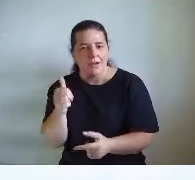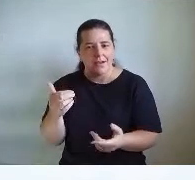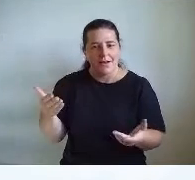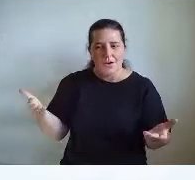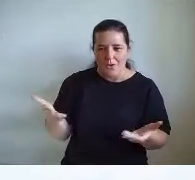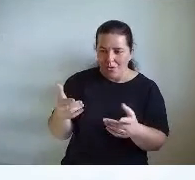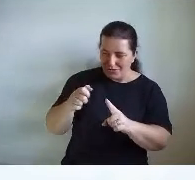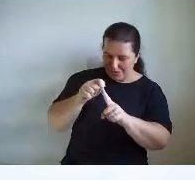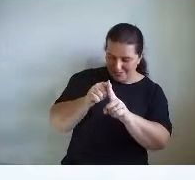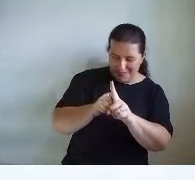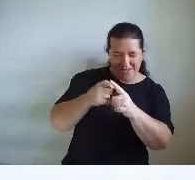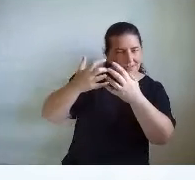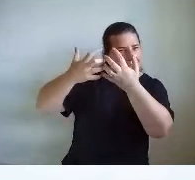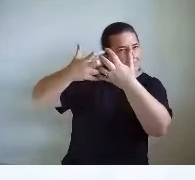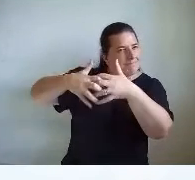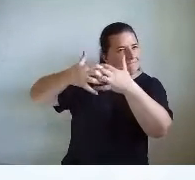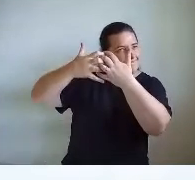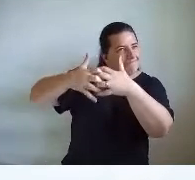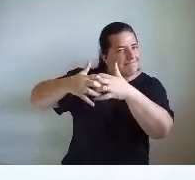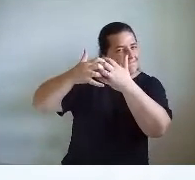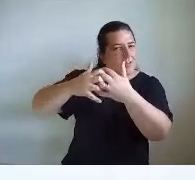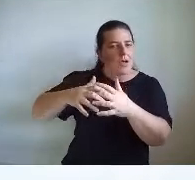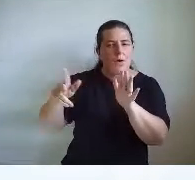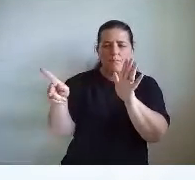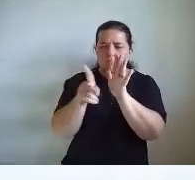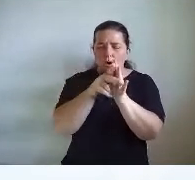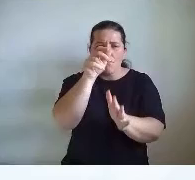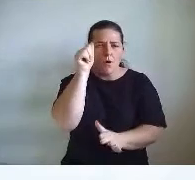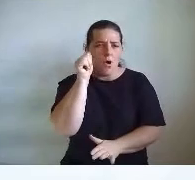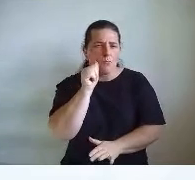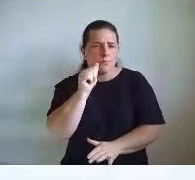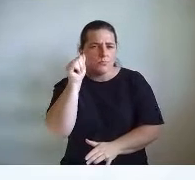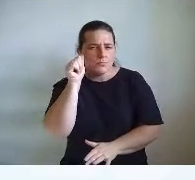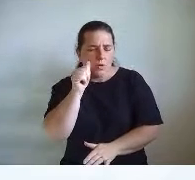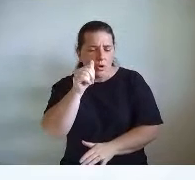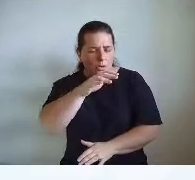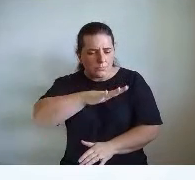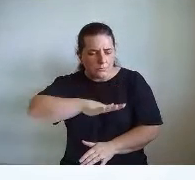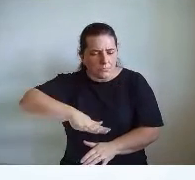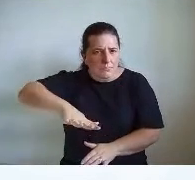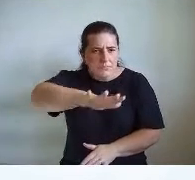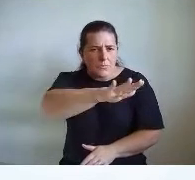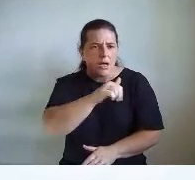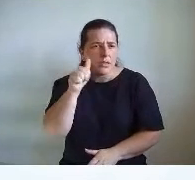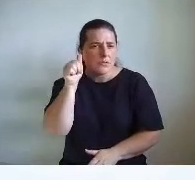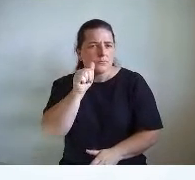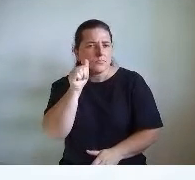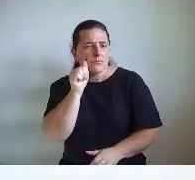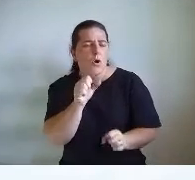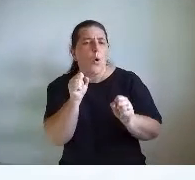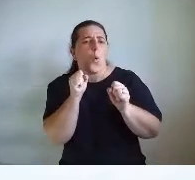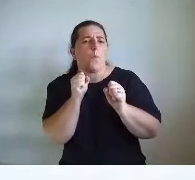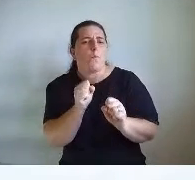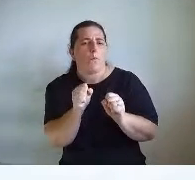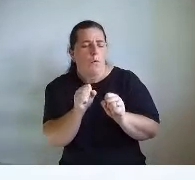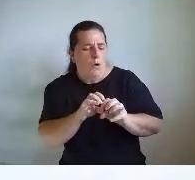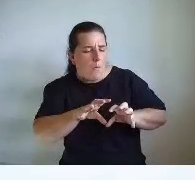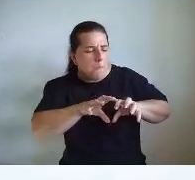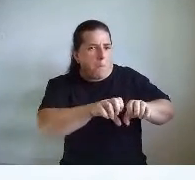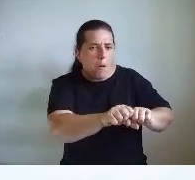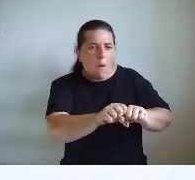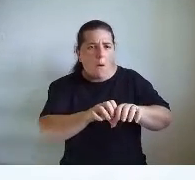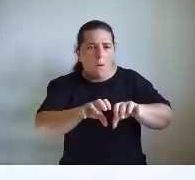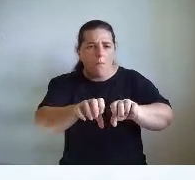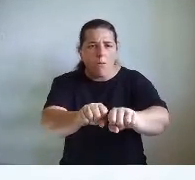mês de reflexão das mulheres, do espaço das mulheres que elas podem ocupar.